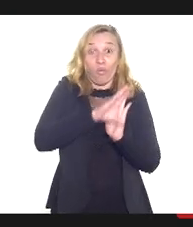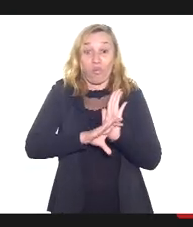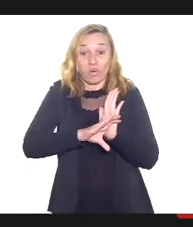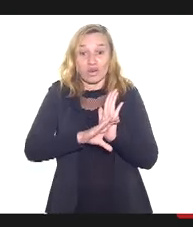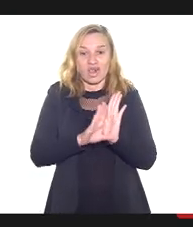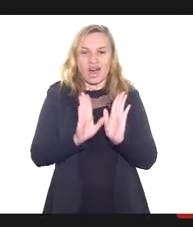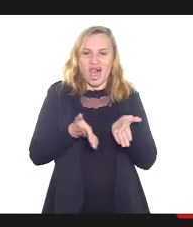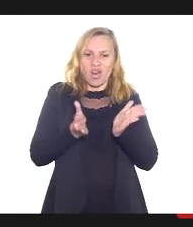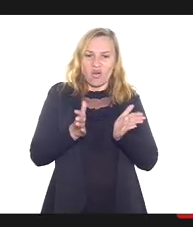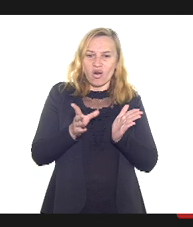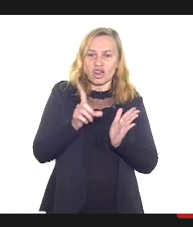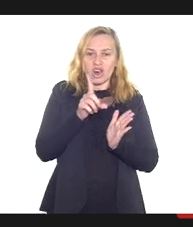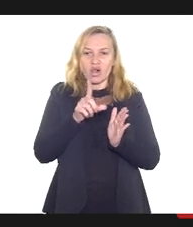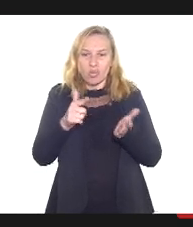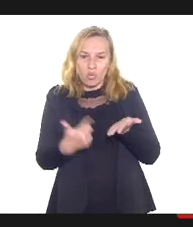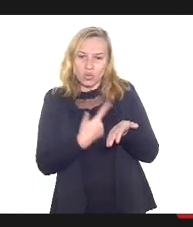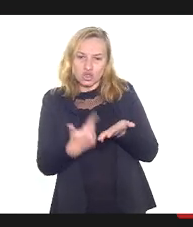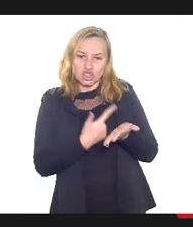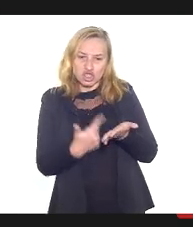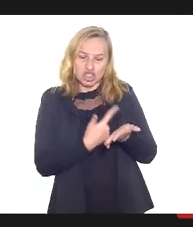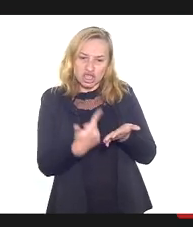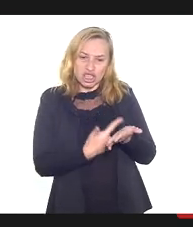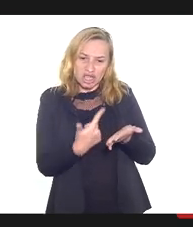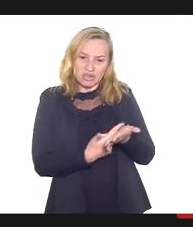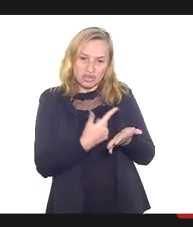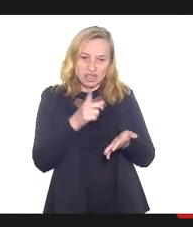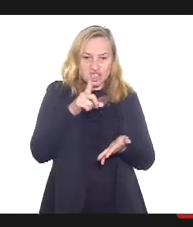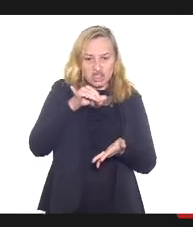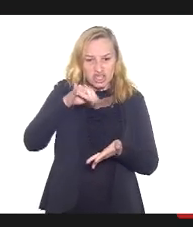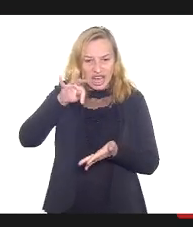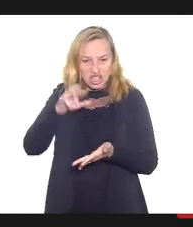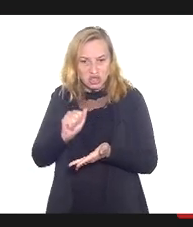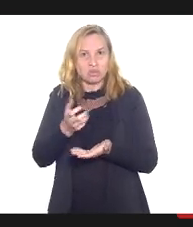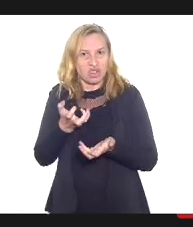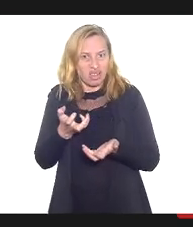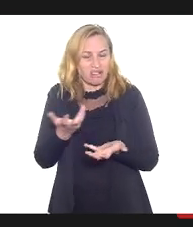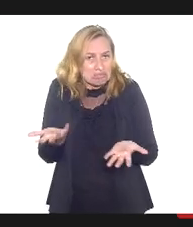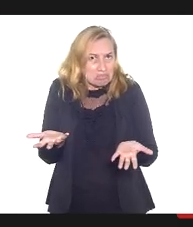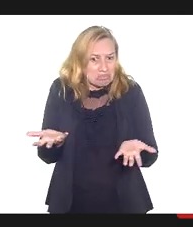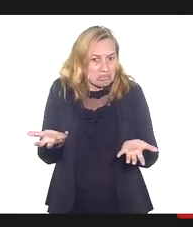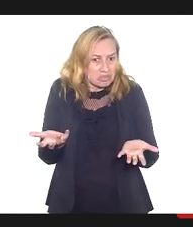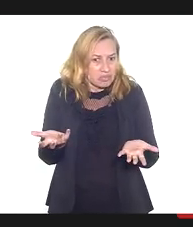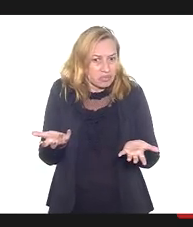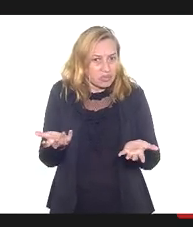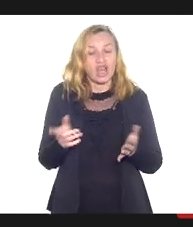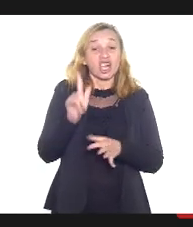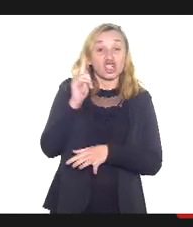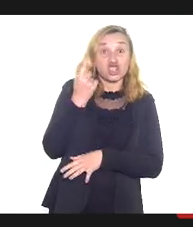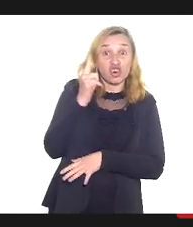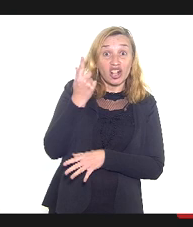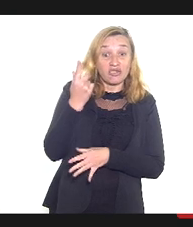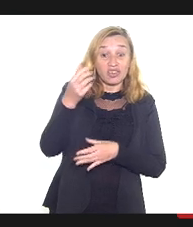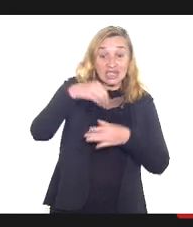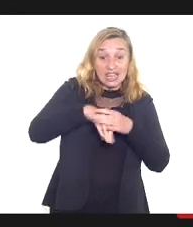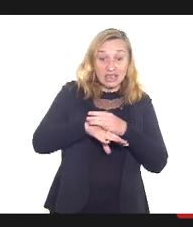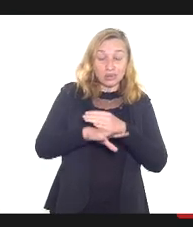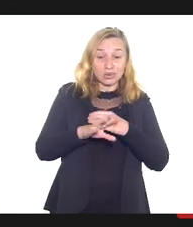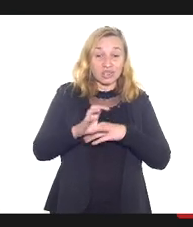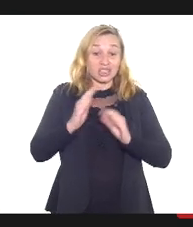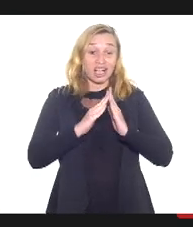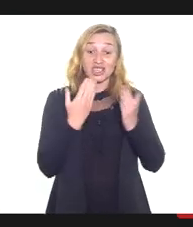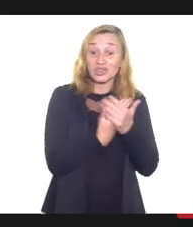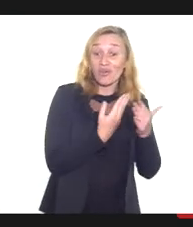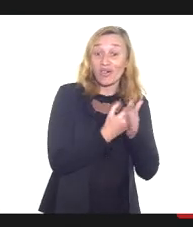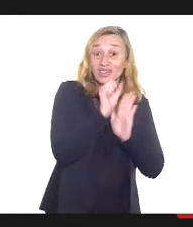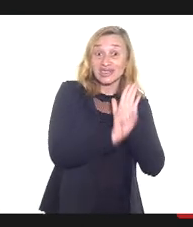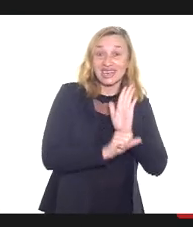agora os livros didáticos do ensino médio estão querendo tornar-se. Né? A geografia que está na escola desde o século XIX,